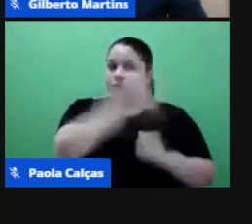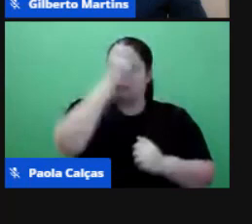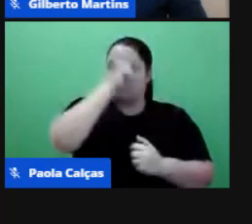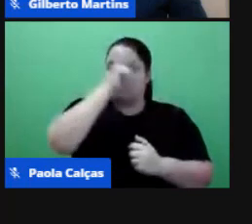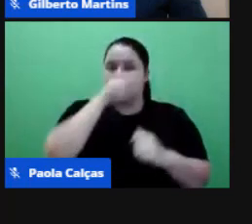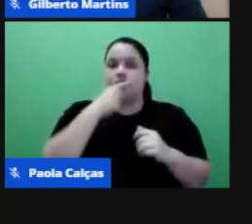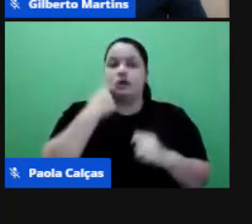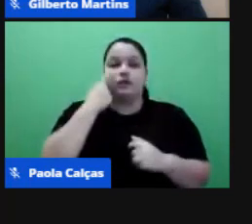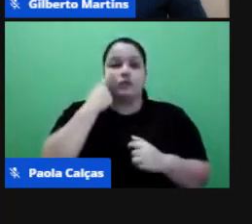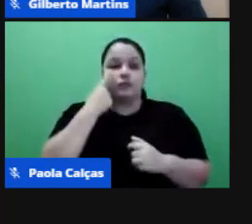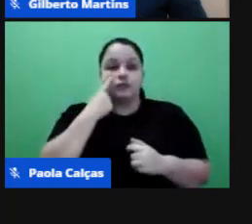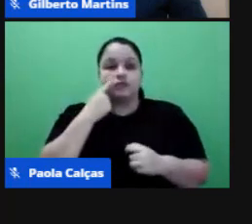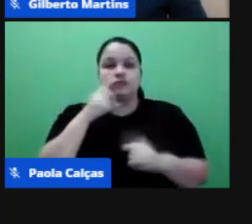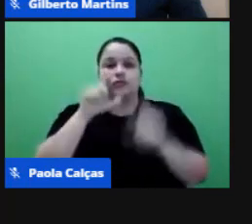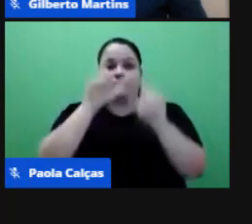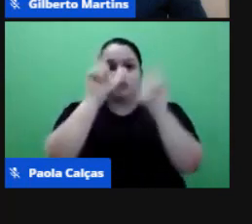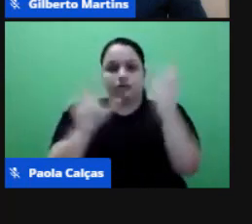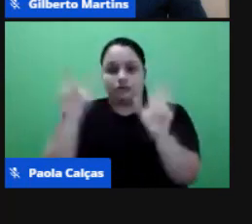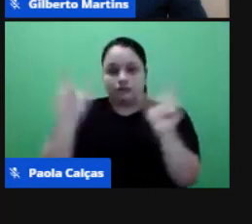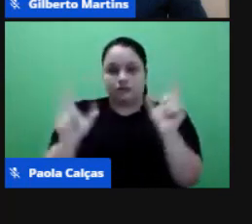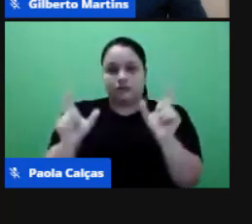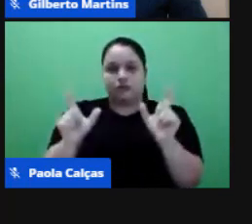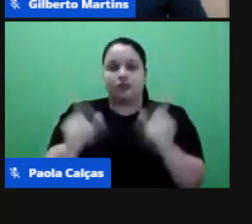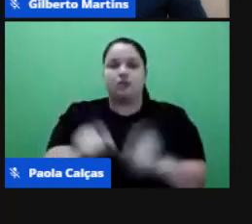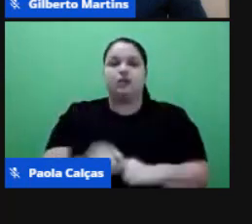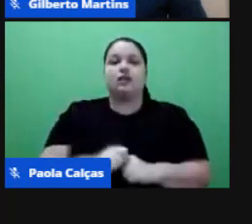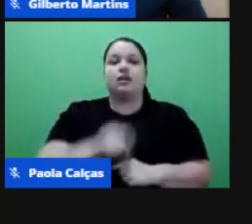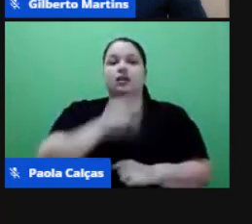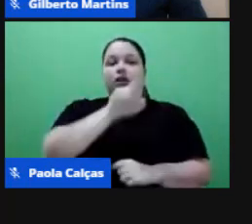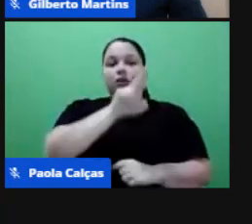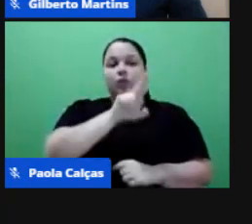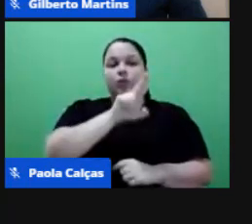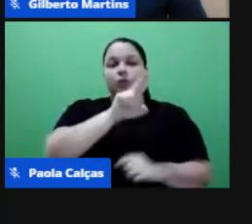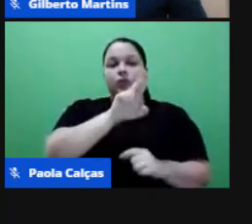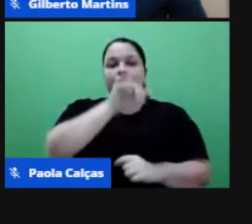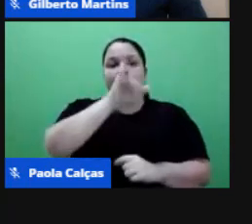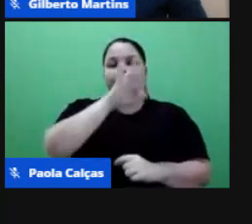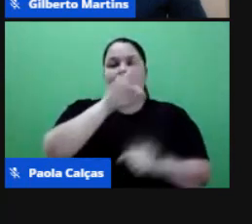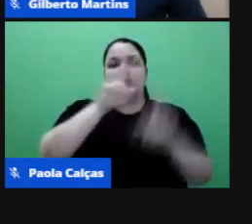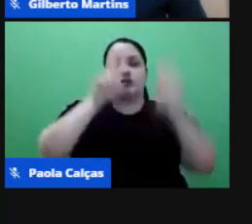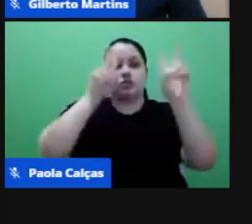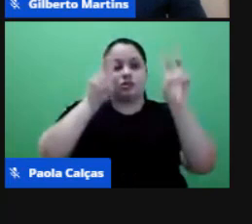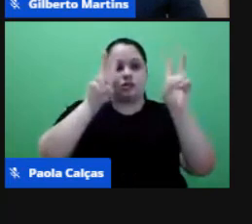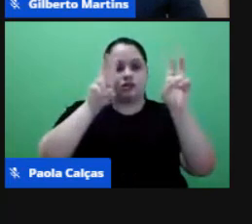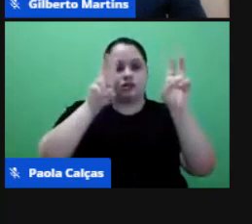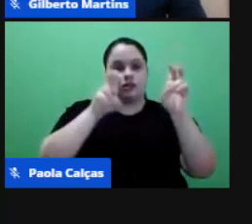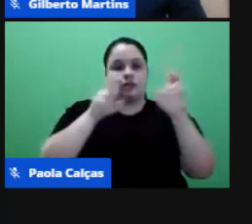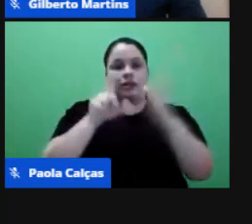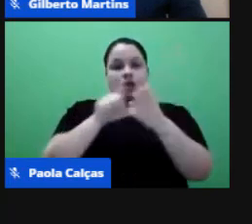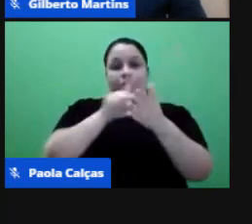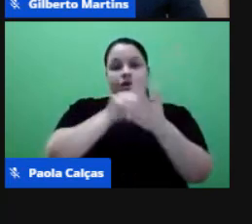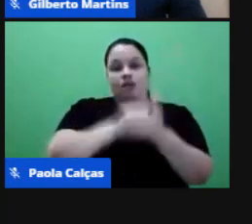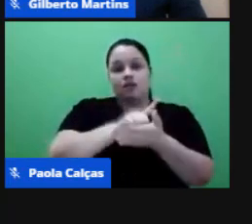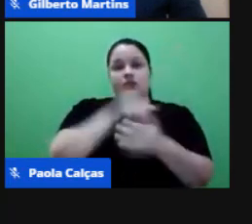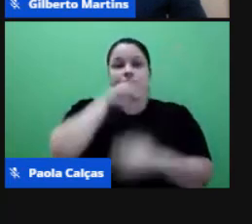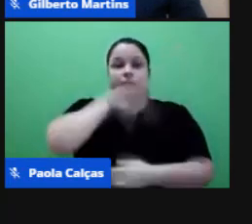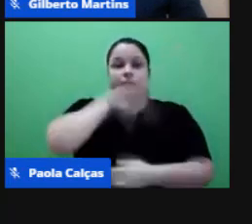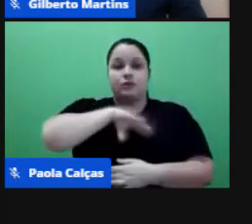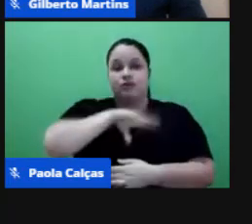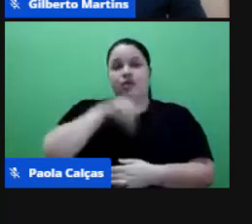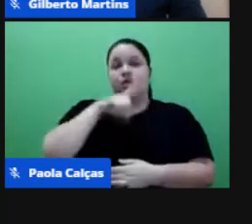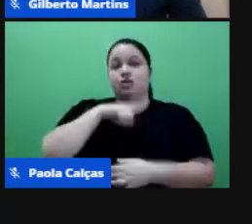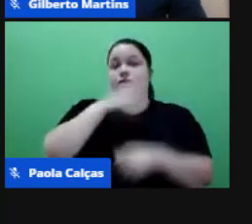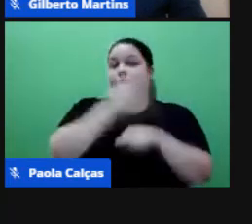só. Na unidade temática, antes, lado da língua portuguesa, aparecia práticas de